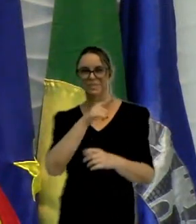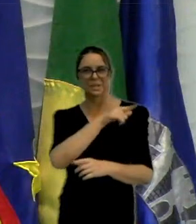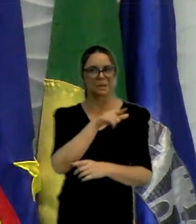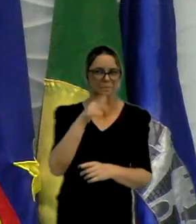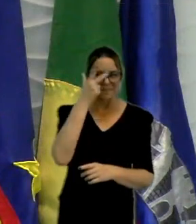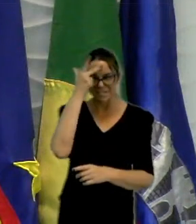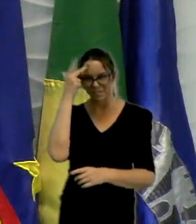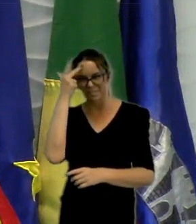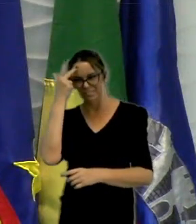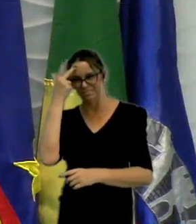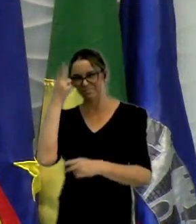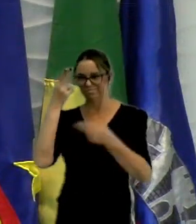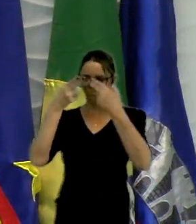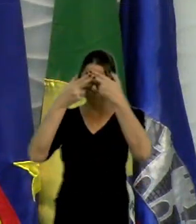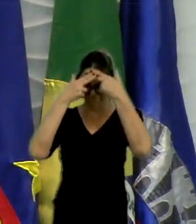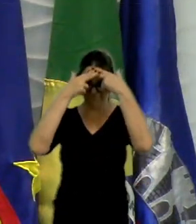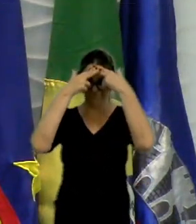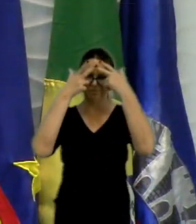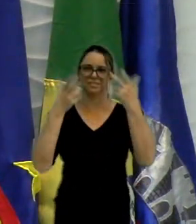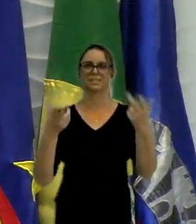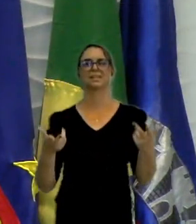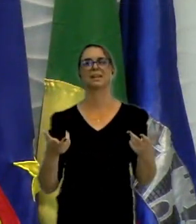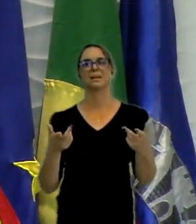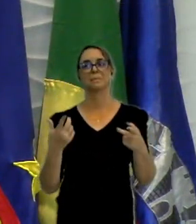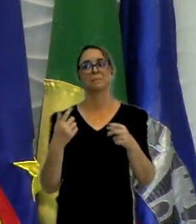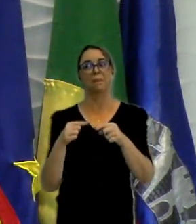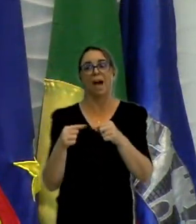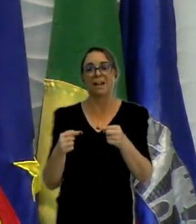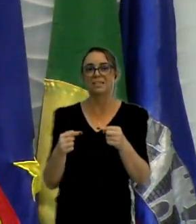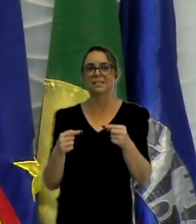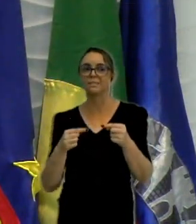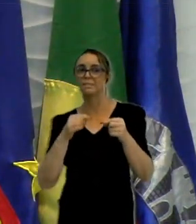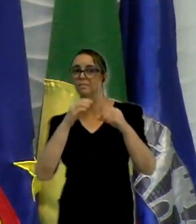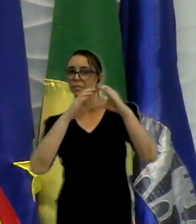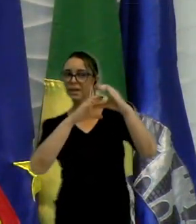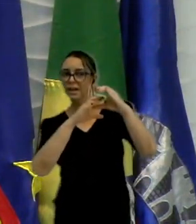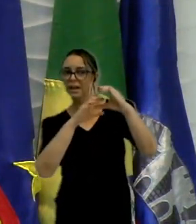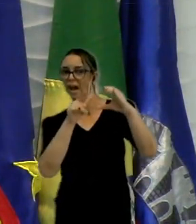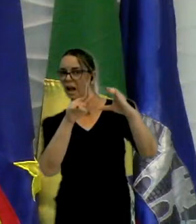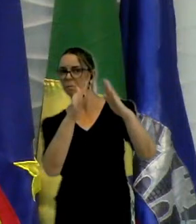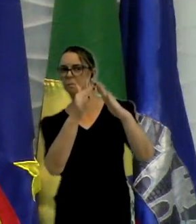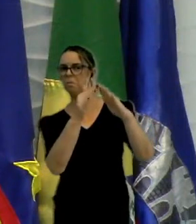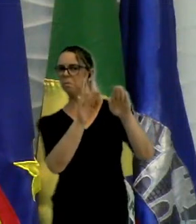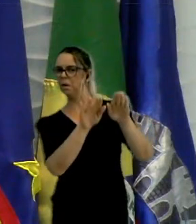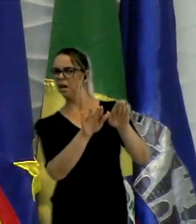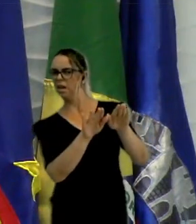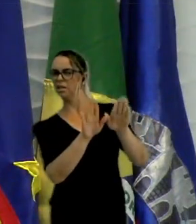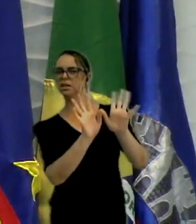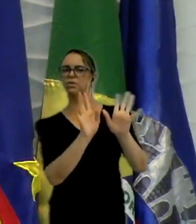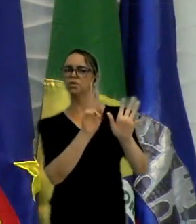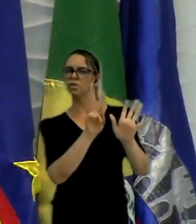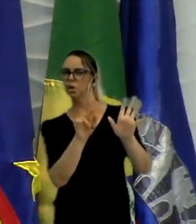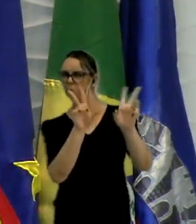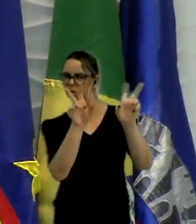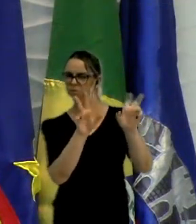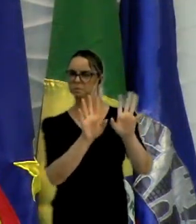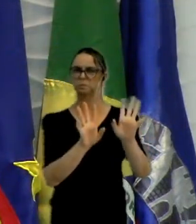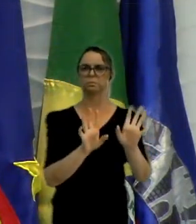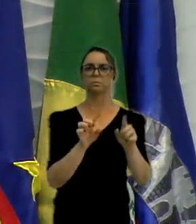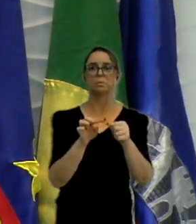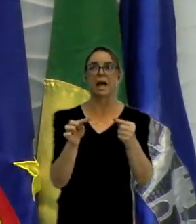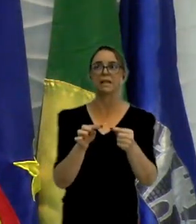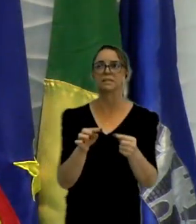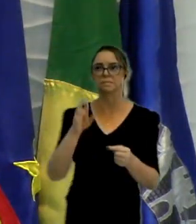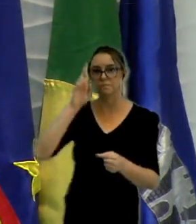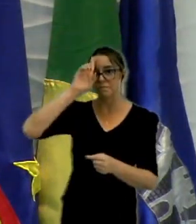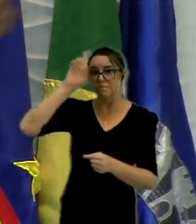muita gente. Mas a compensa é paradinha lá. É uma casa, é um nome. Agora, velho, quem dirige a